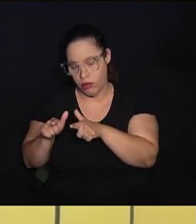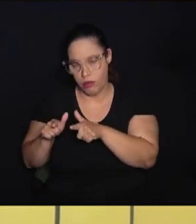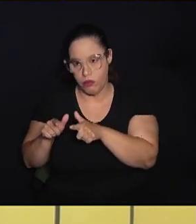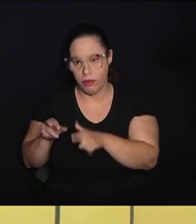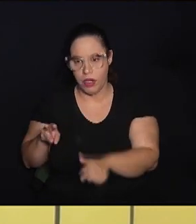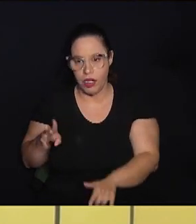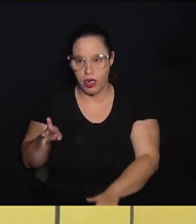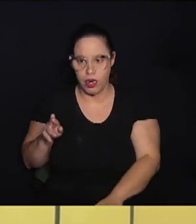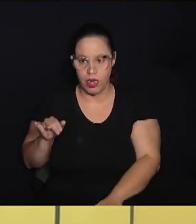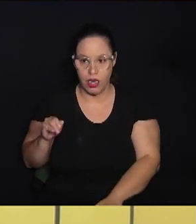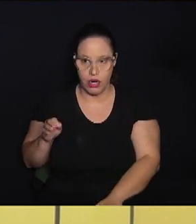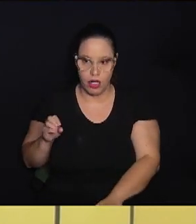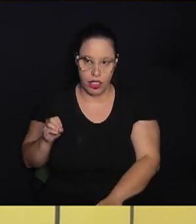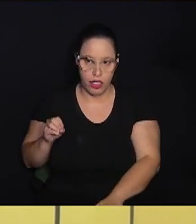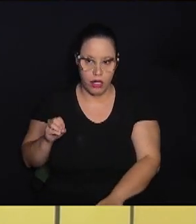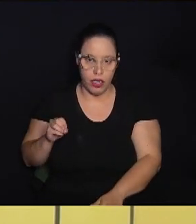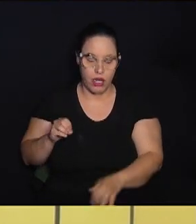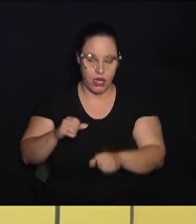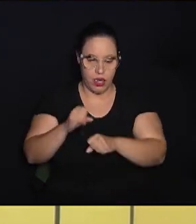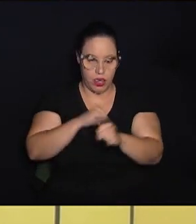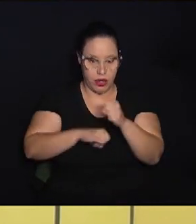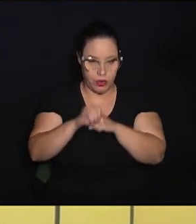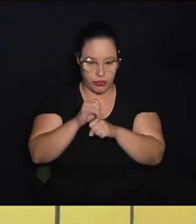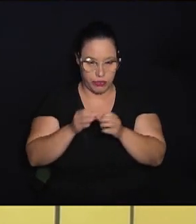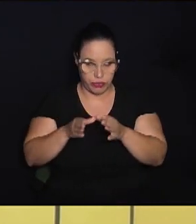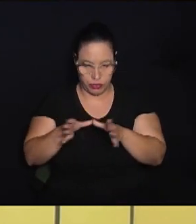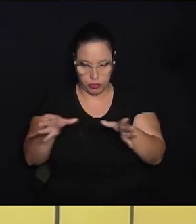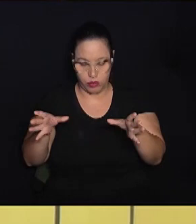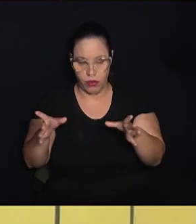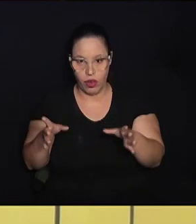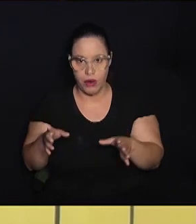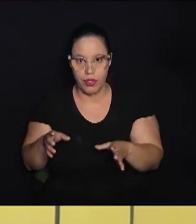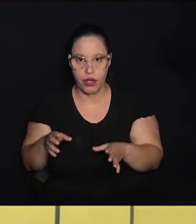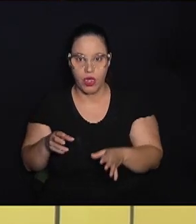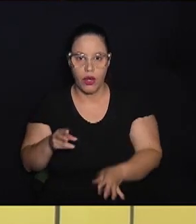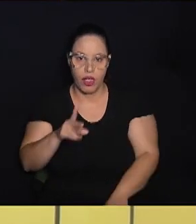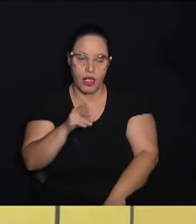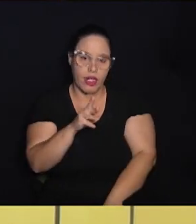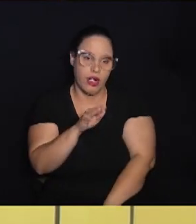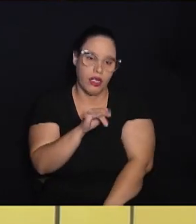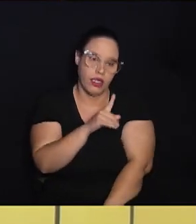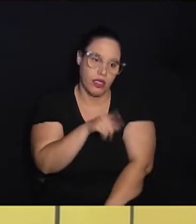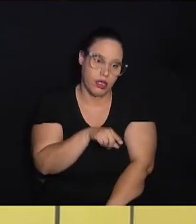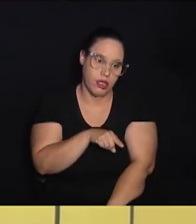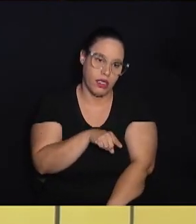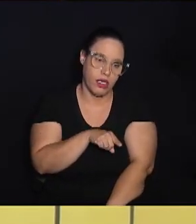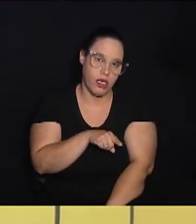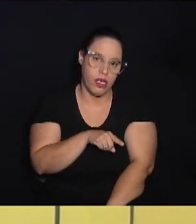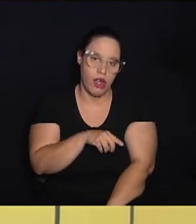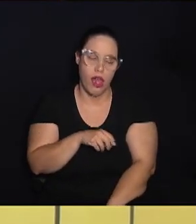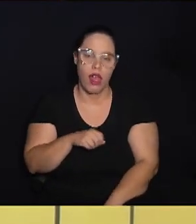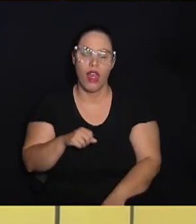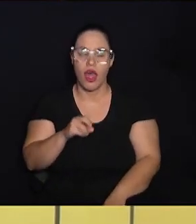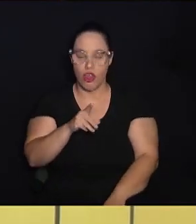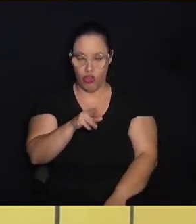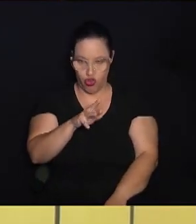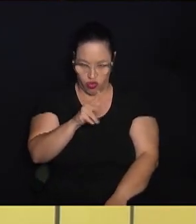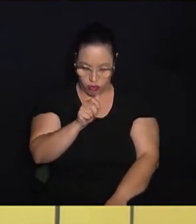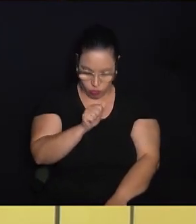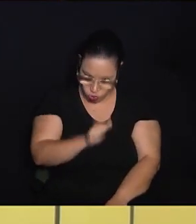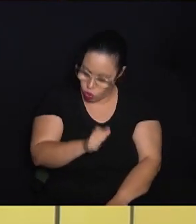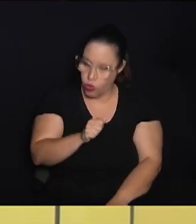internet ela surge até como uma ferramenta para você por exemplo fazer um Catarse para você lançar para você tornar um editor independente mais